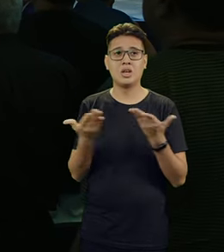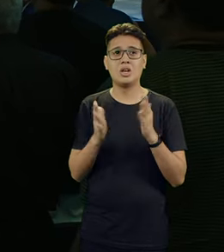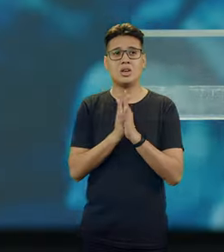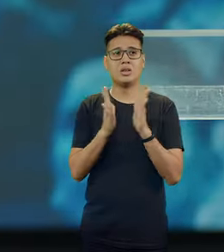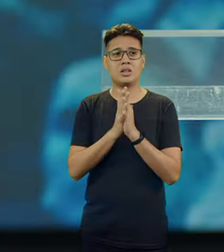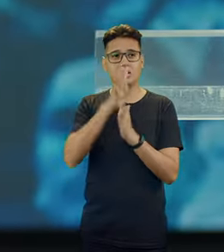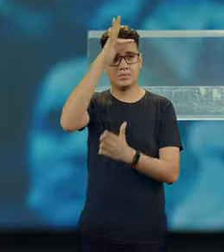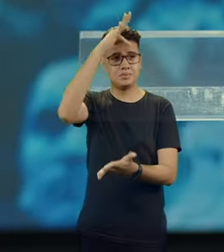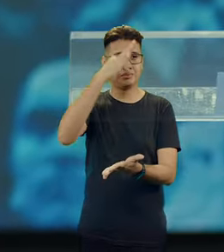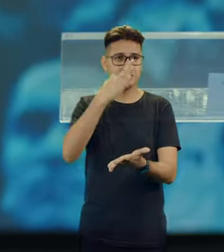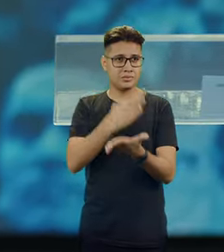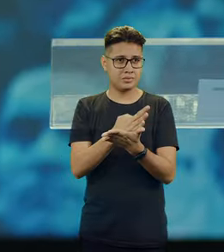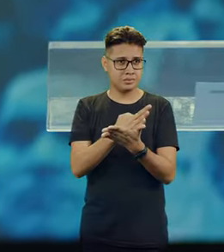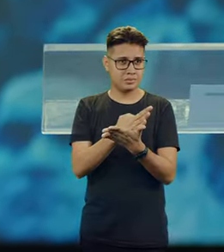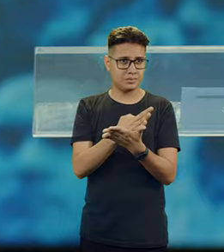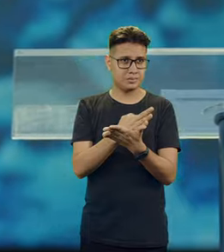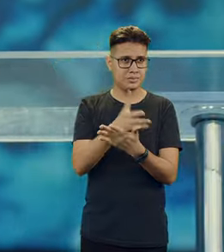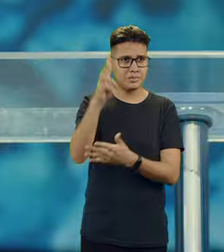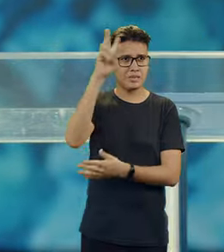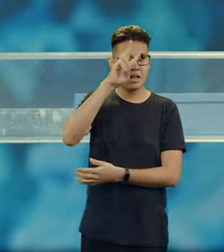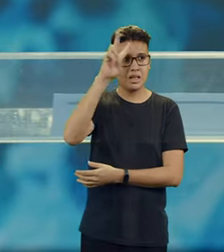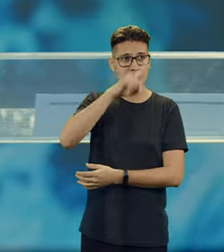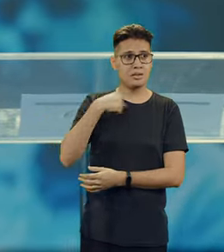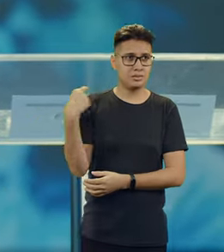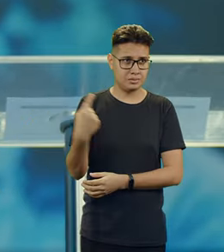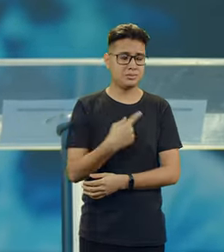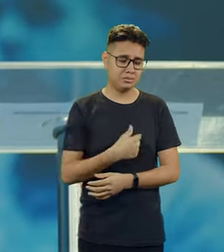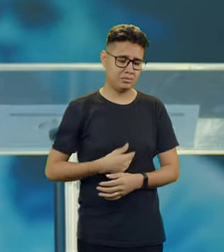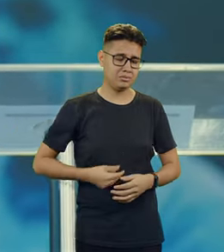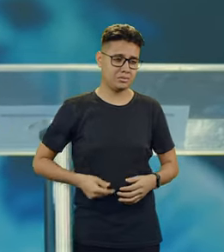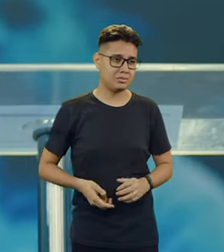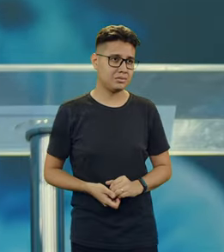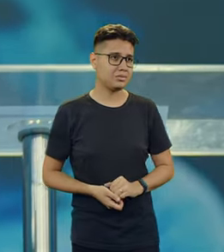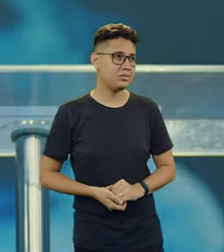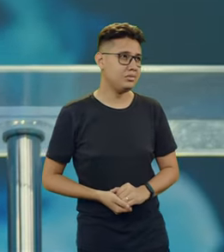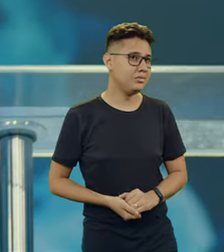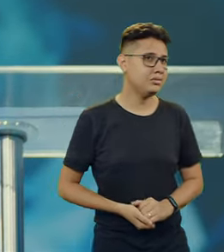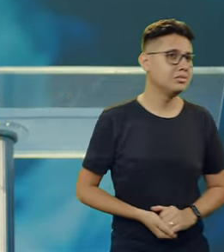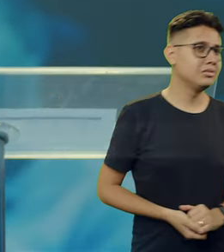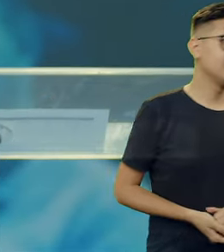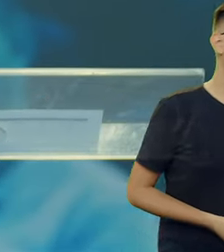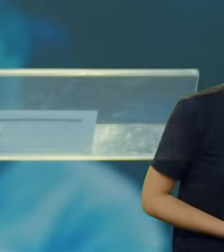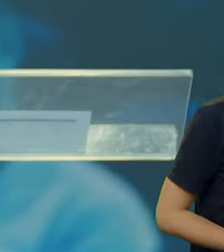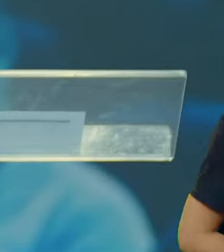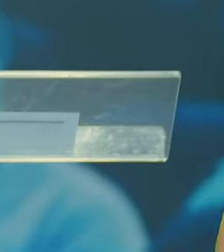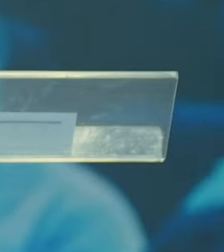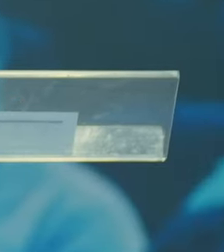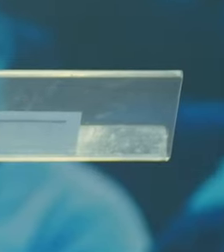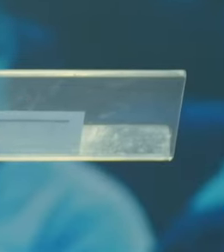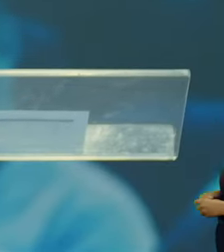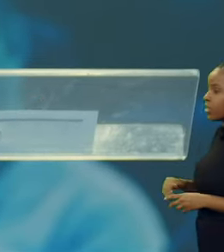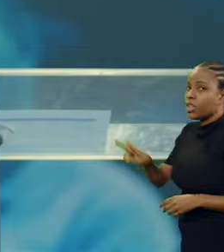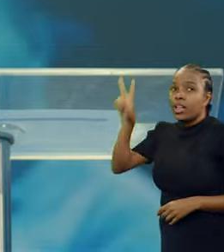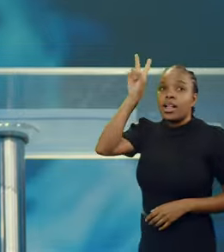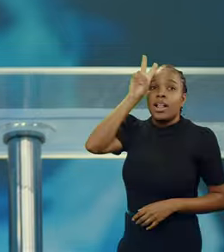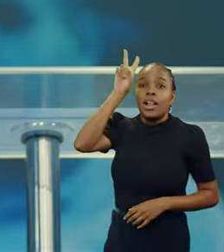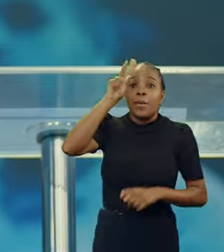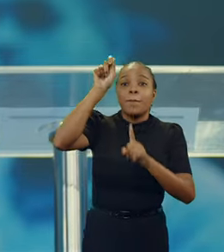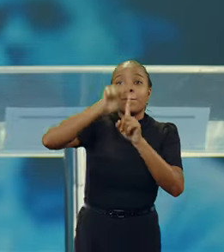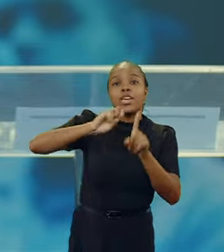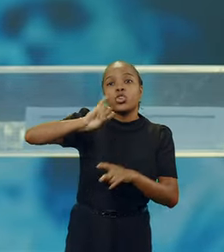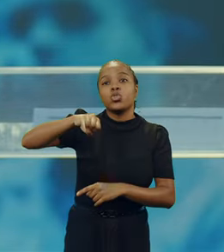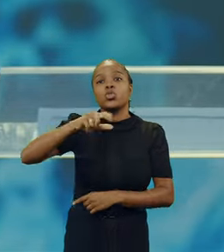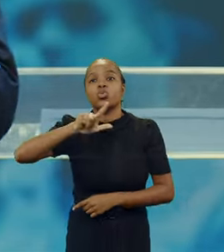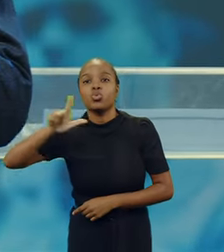fé. Lembrando, meus irmãos, que estamos em março, abril, maio, junho, será o aniversário da Igreja Deus e Amor, 62